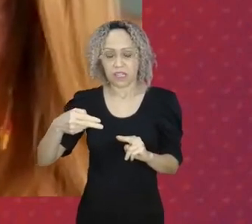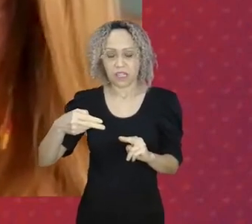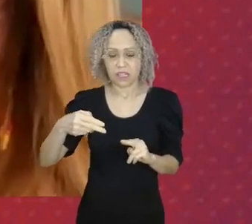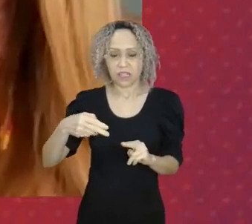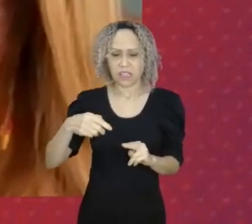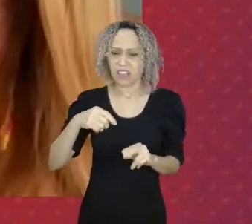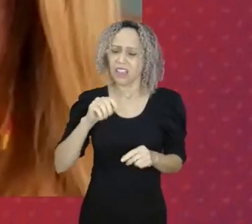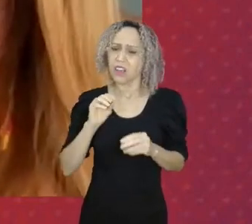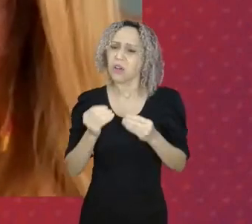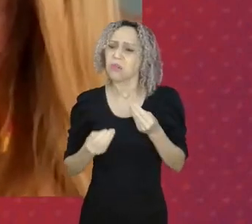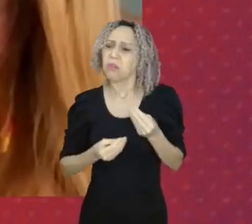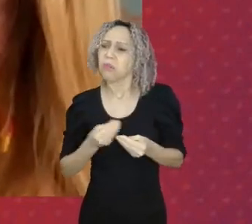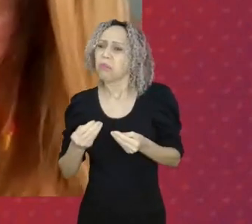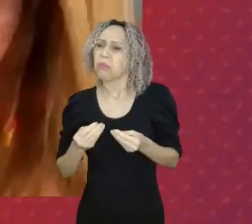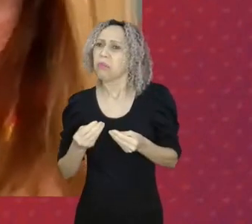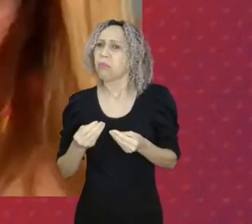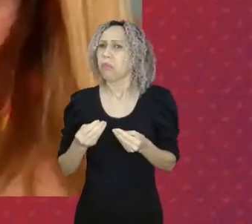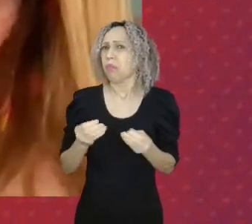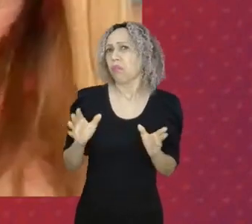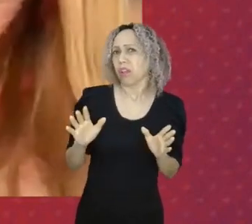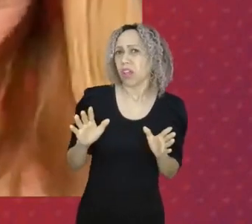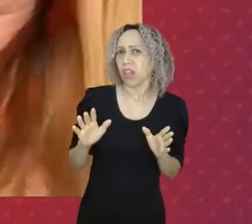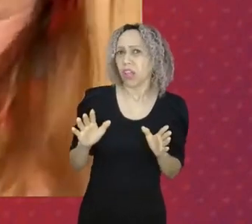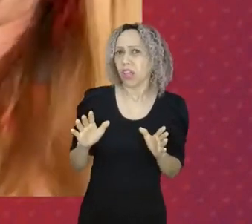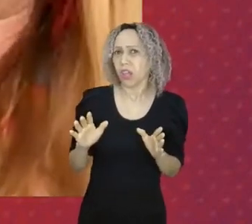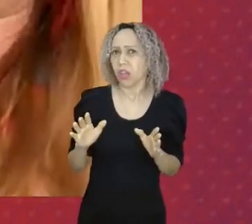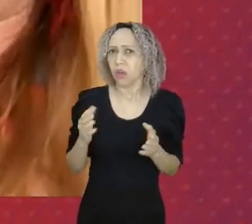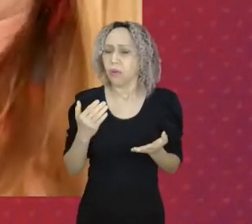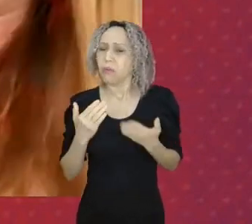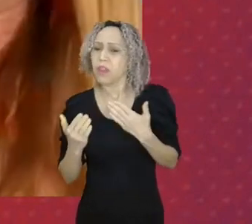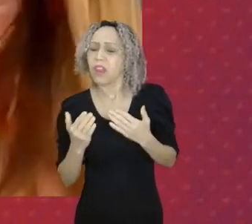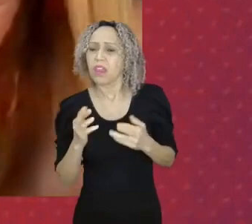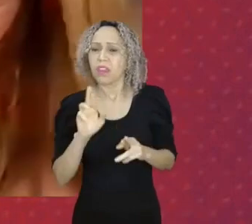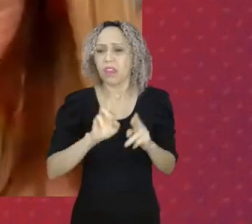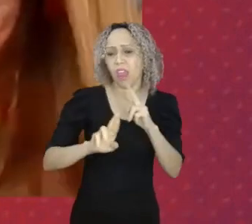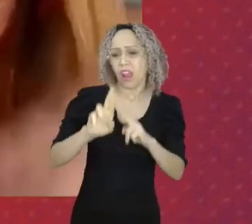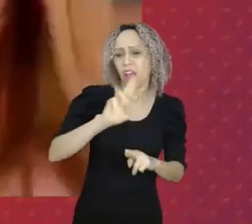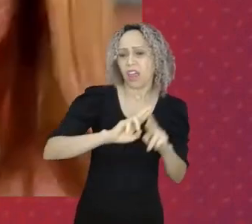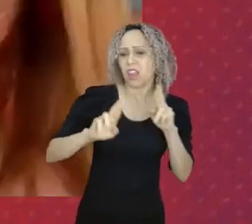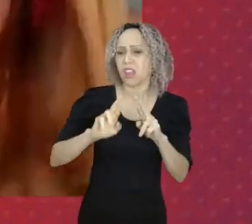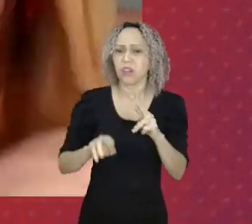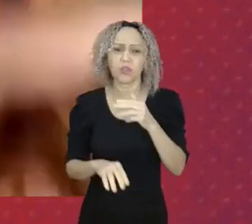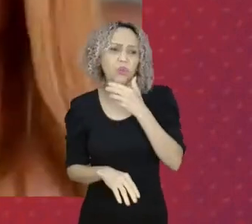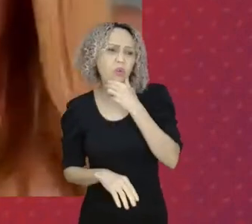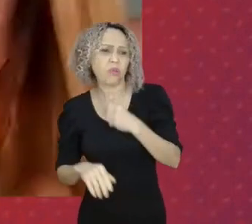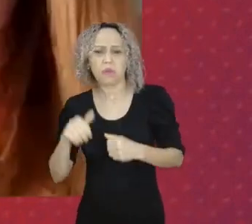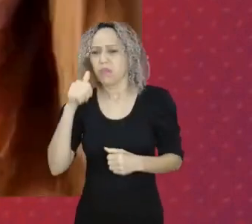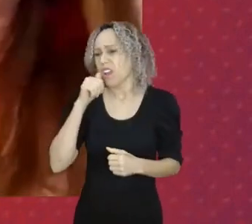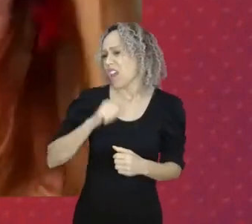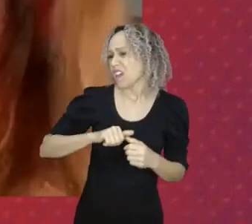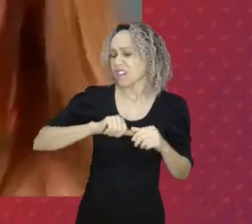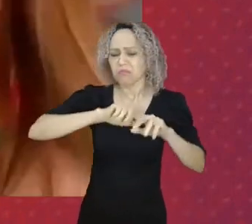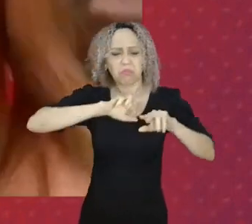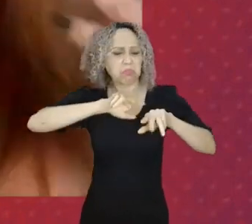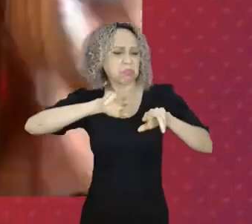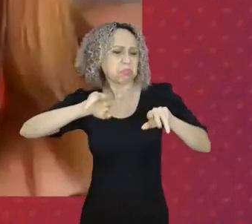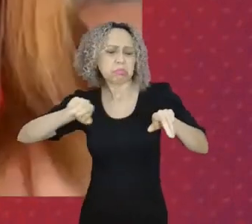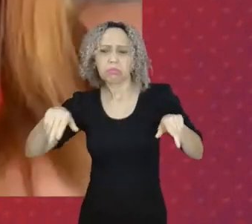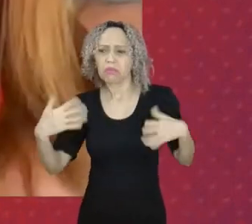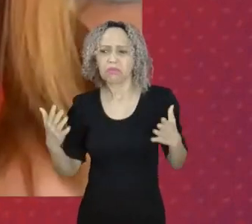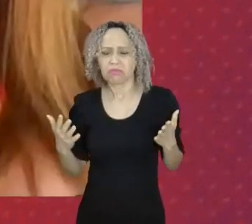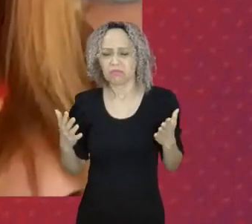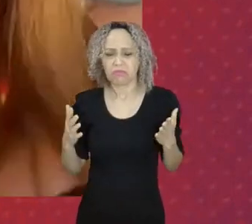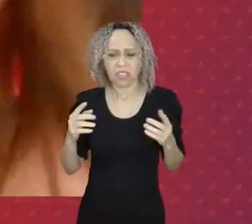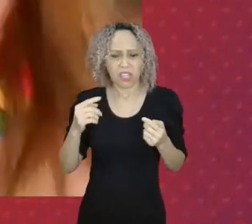me relacionar afetivamente sexual com um homem, né? Eu posso me relacionar com mulheres, ou com ambos, com vários, ou com nenhum. Né? Isso nada